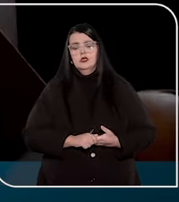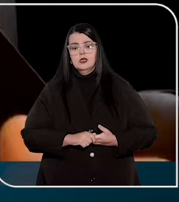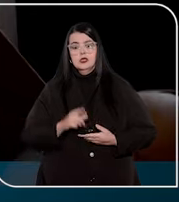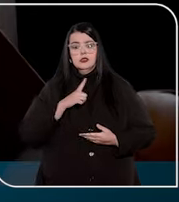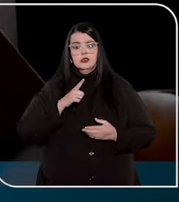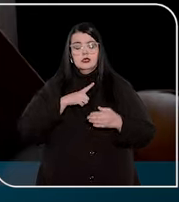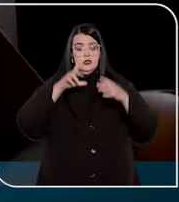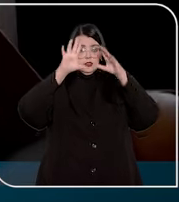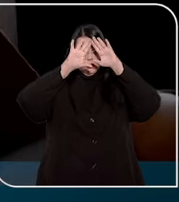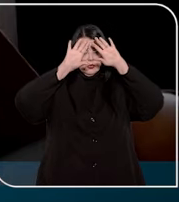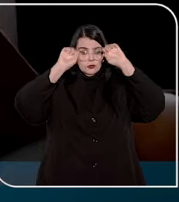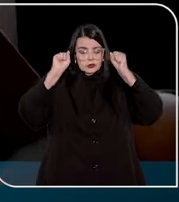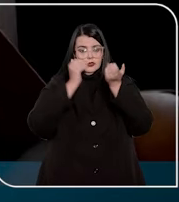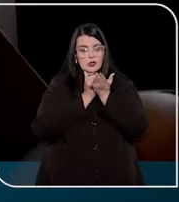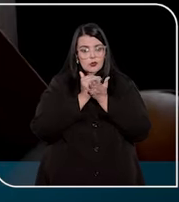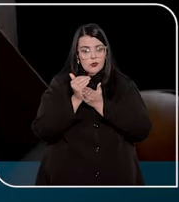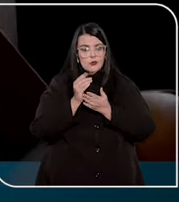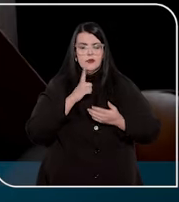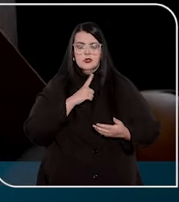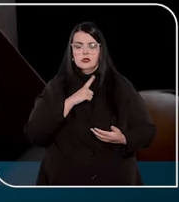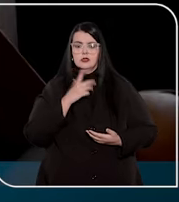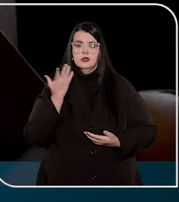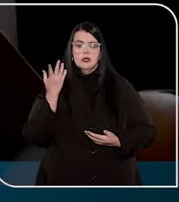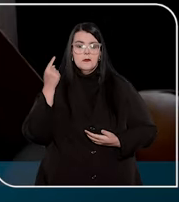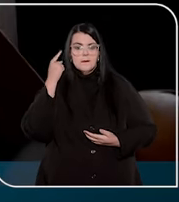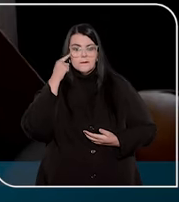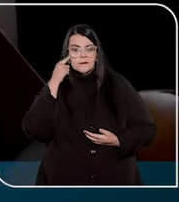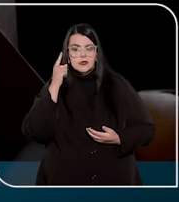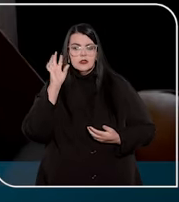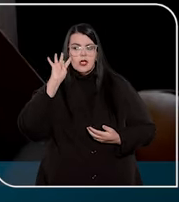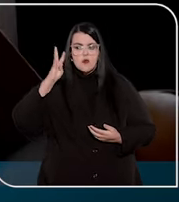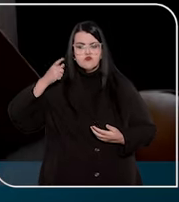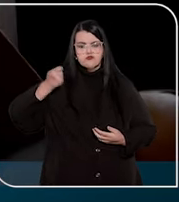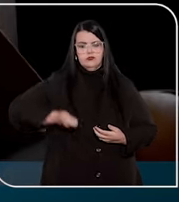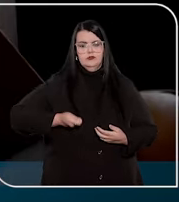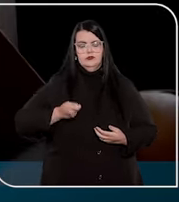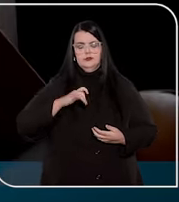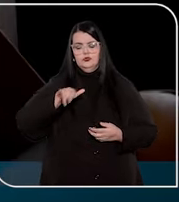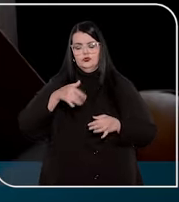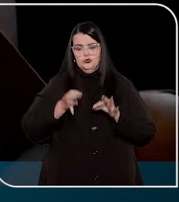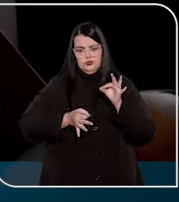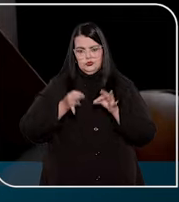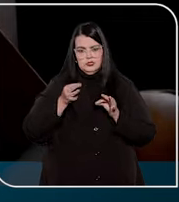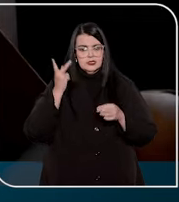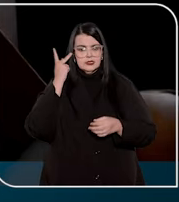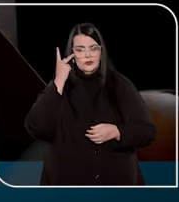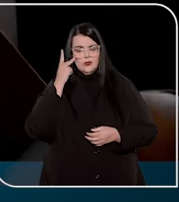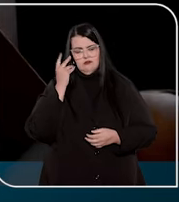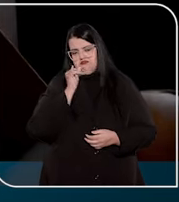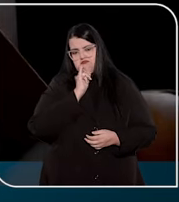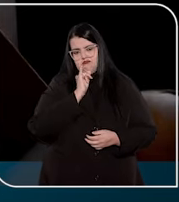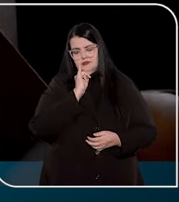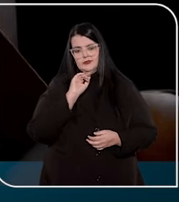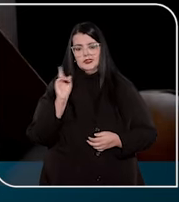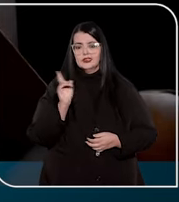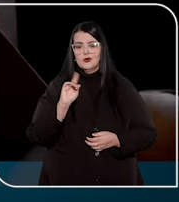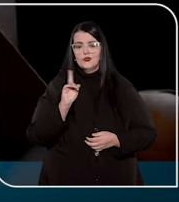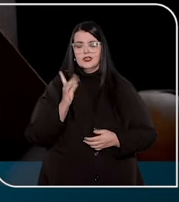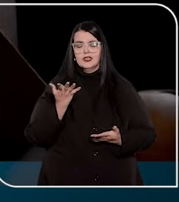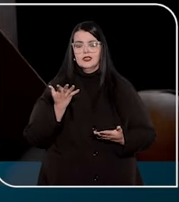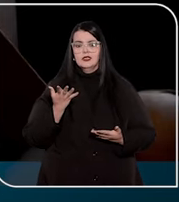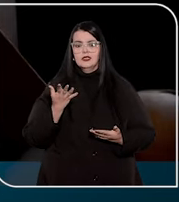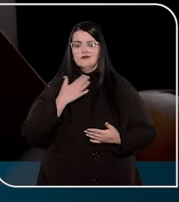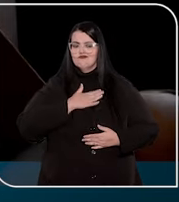Então, imaginem que a parte teve lá um acórdão do Tribunal de Justiça de São Paulo e não está contente com a conclusão do